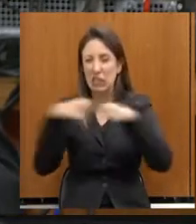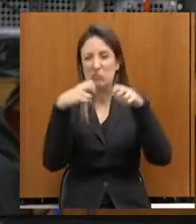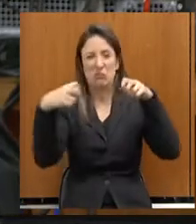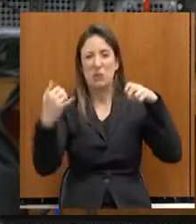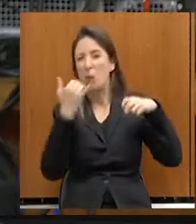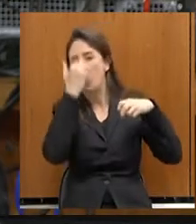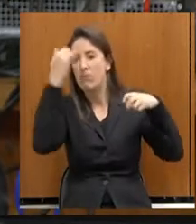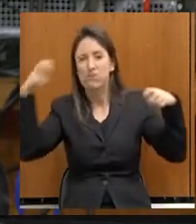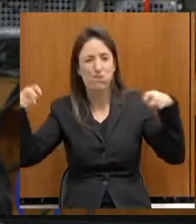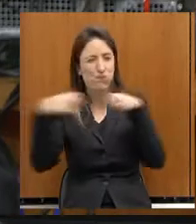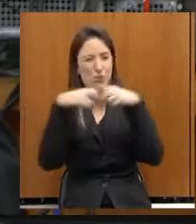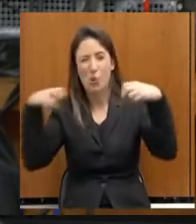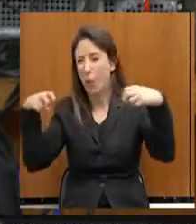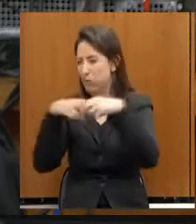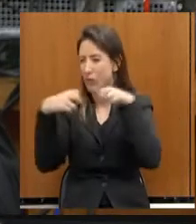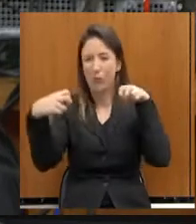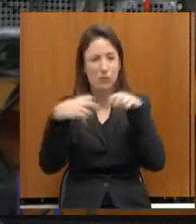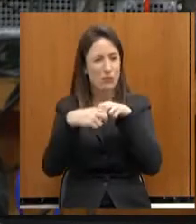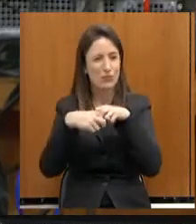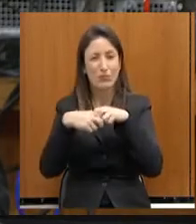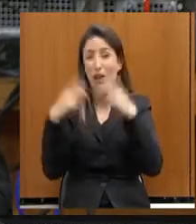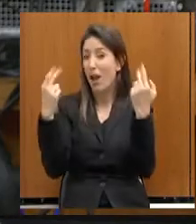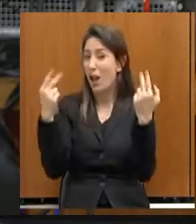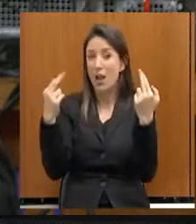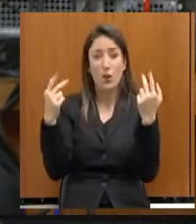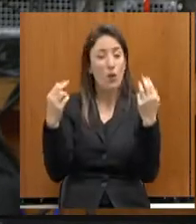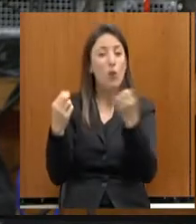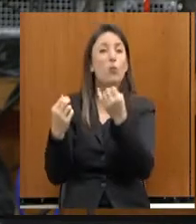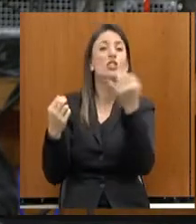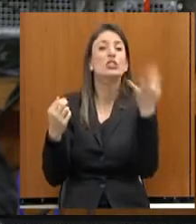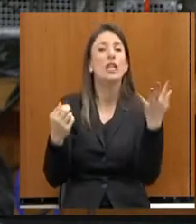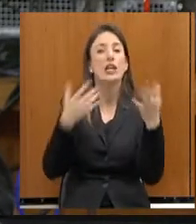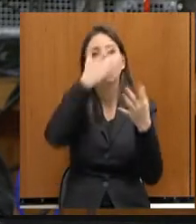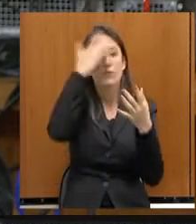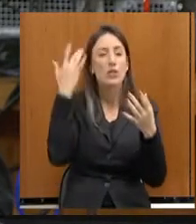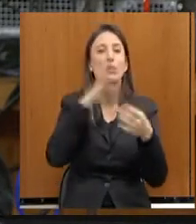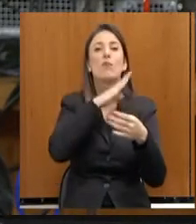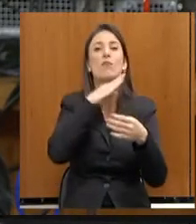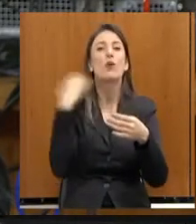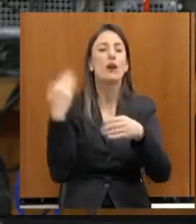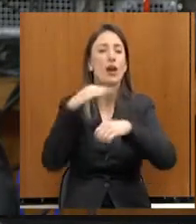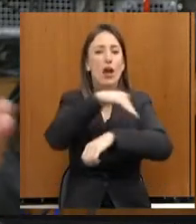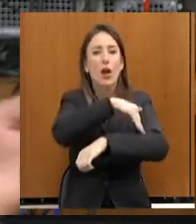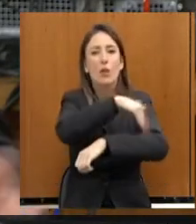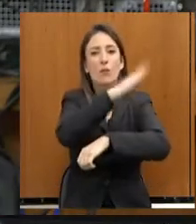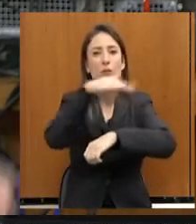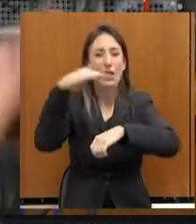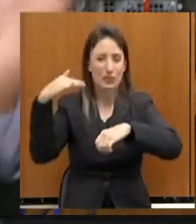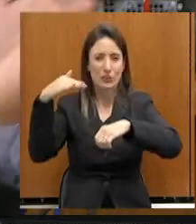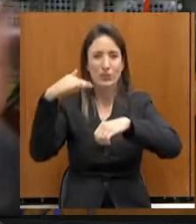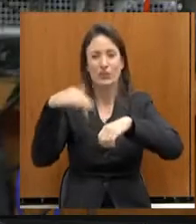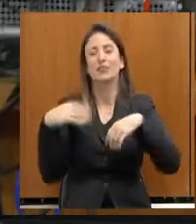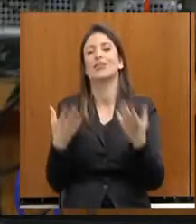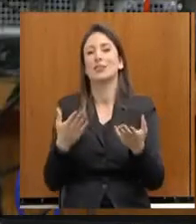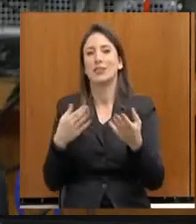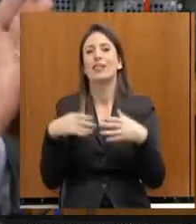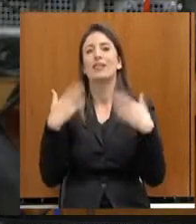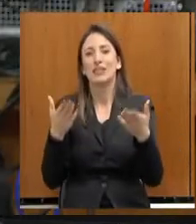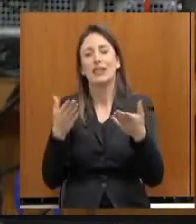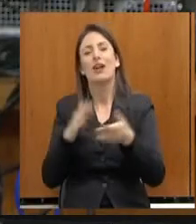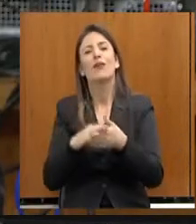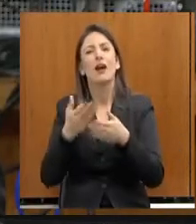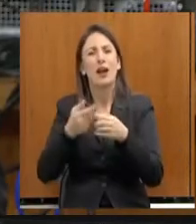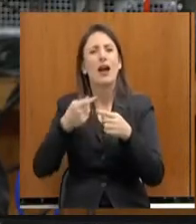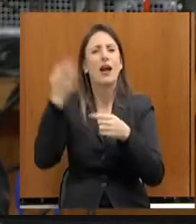em torno de 200 acidentes fatais de acordo com o relatório e Fernando marcato apresentado anteriormente no uma